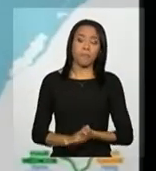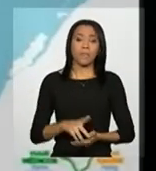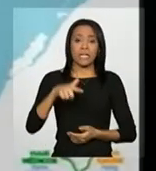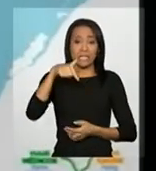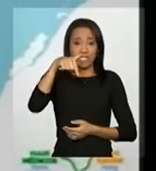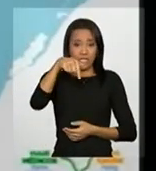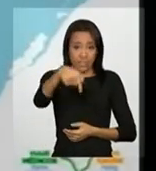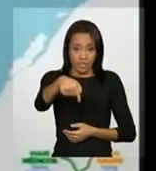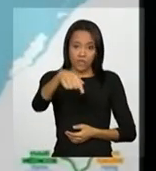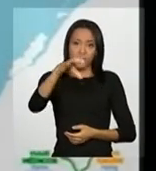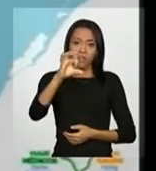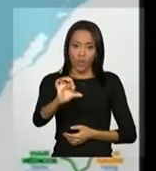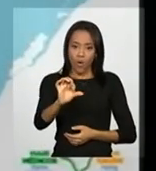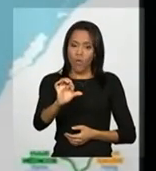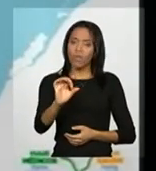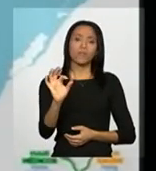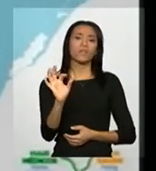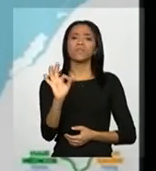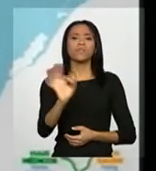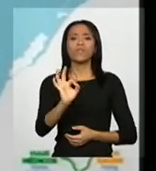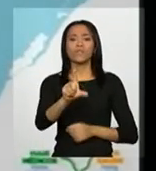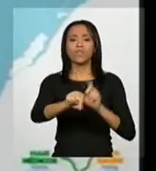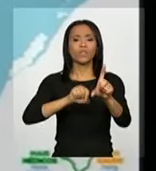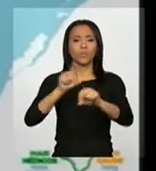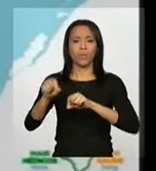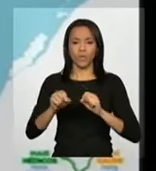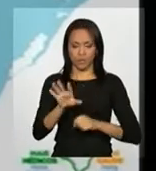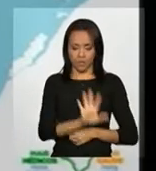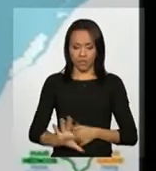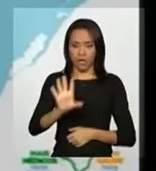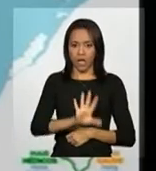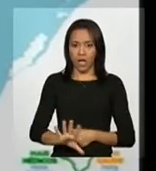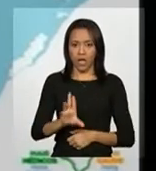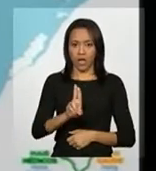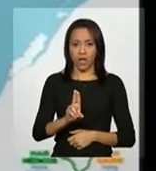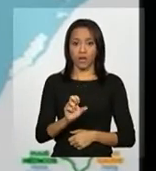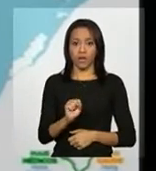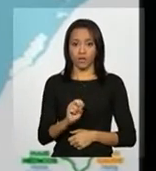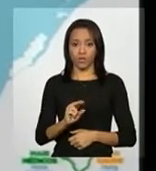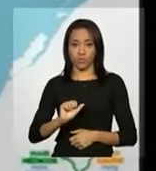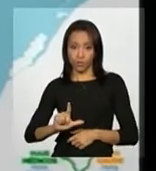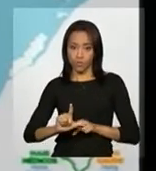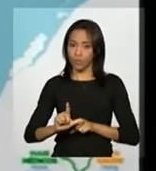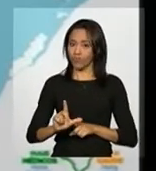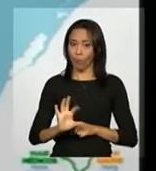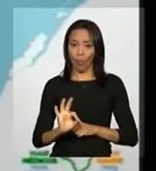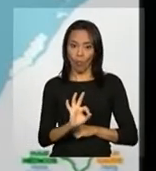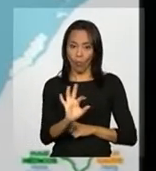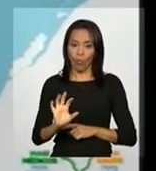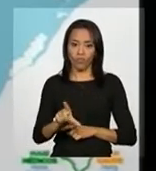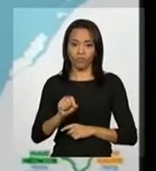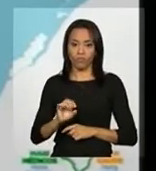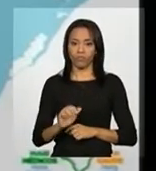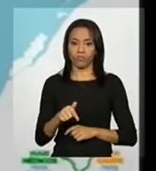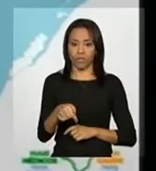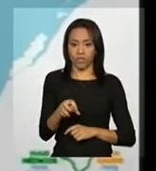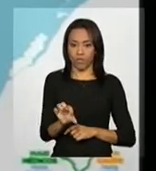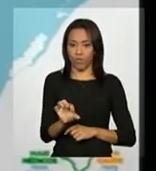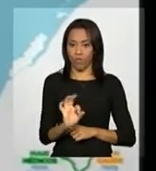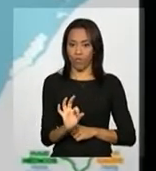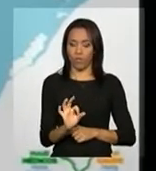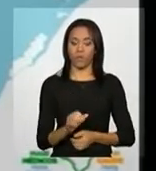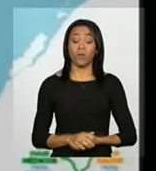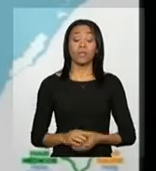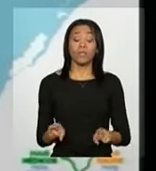municípios não foram excluídos por nenhum médico brasileiro nem estrangeiro na região sul e eh